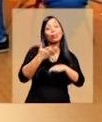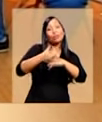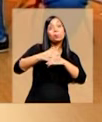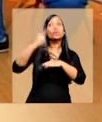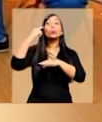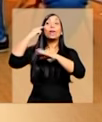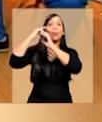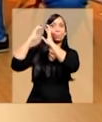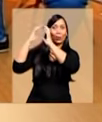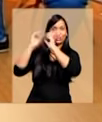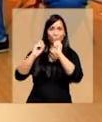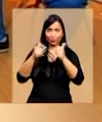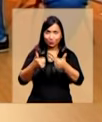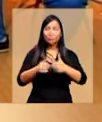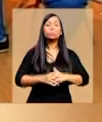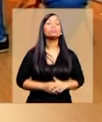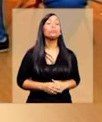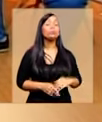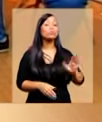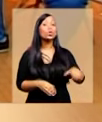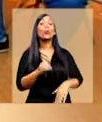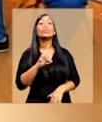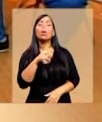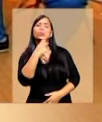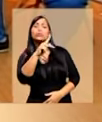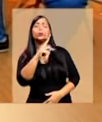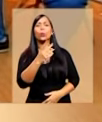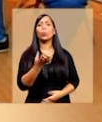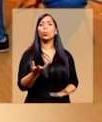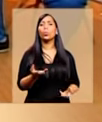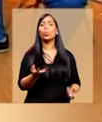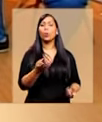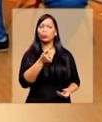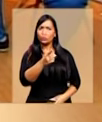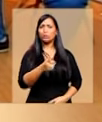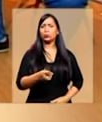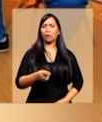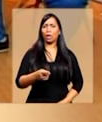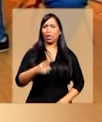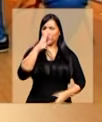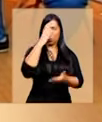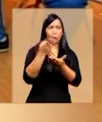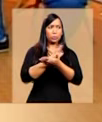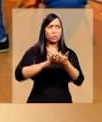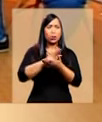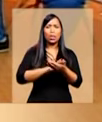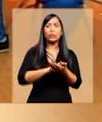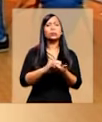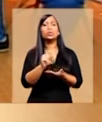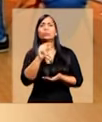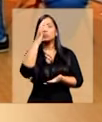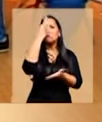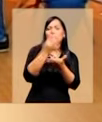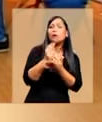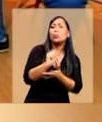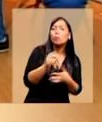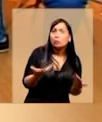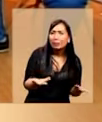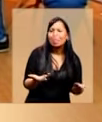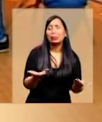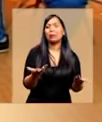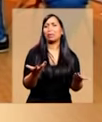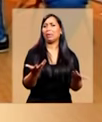de treinamento da mente. Perfeito. Otávio, no seu caso, você é ateu, no que você tem